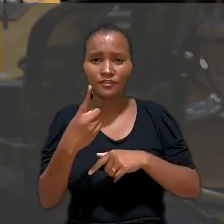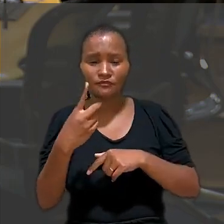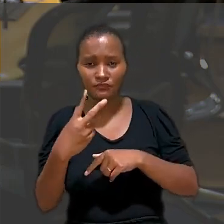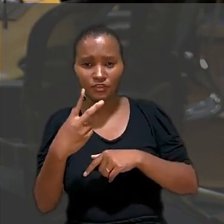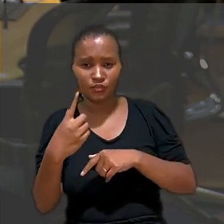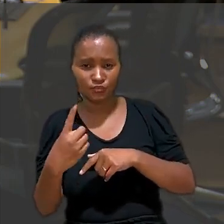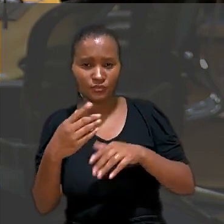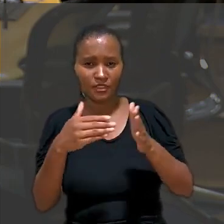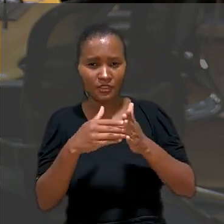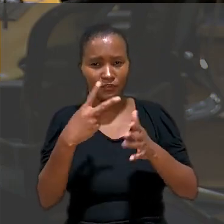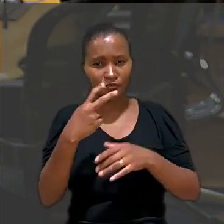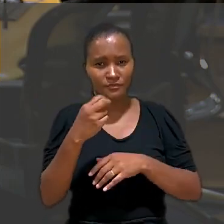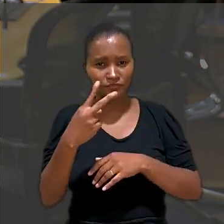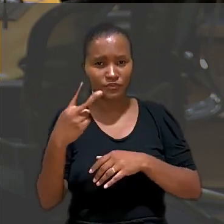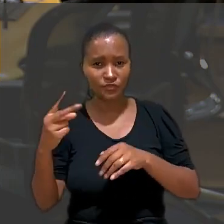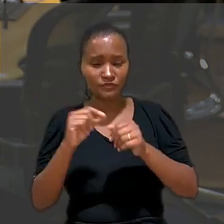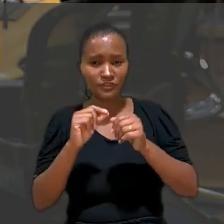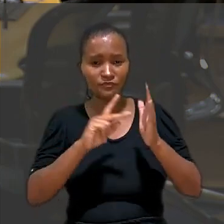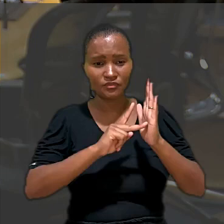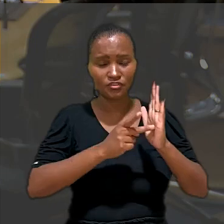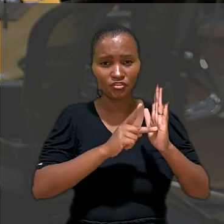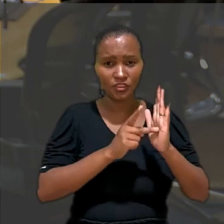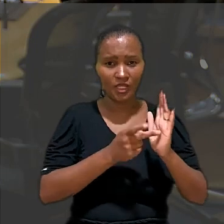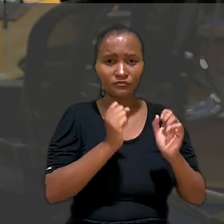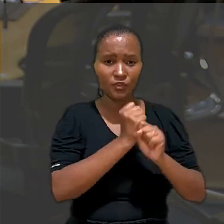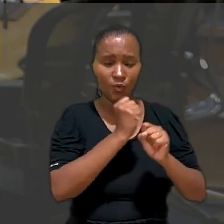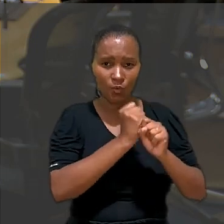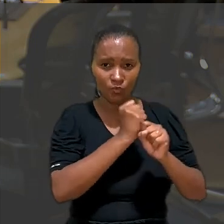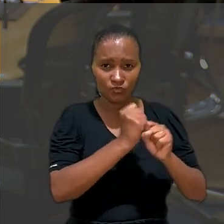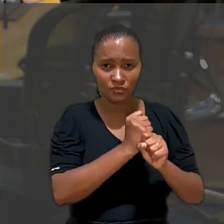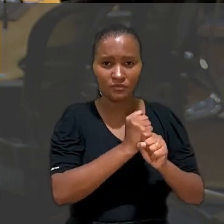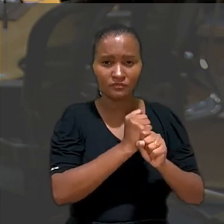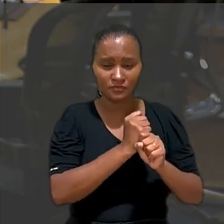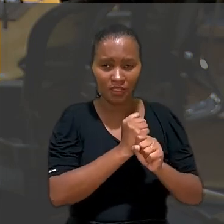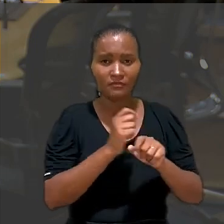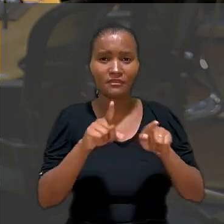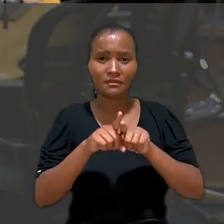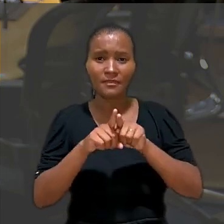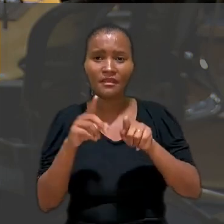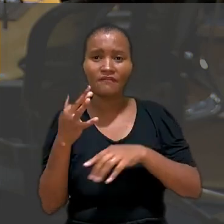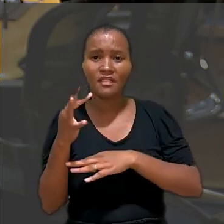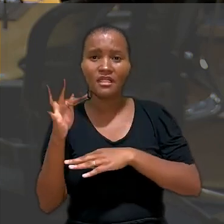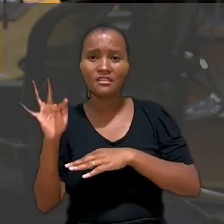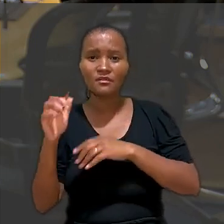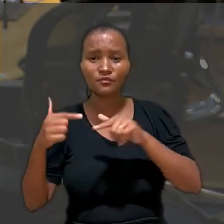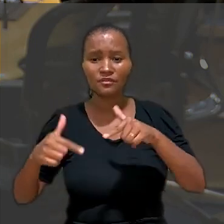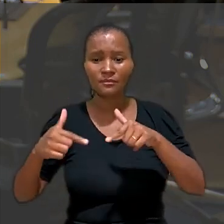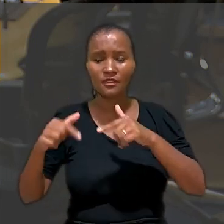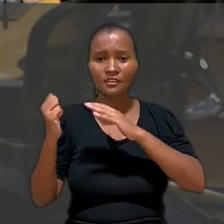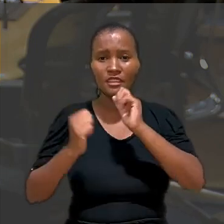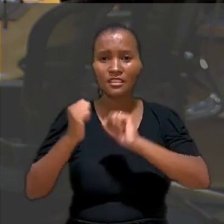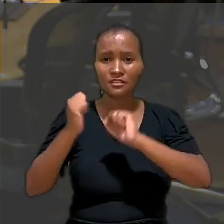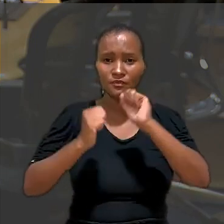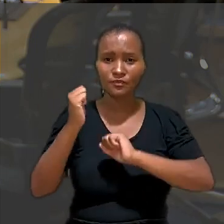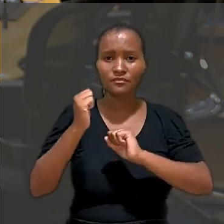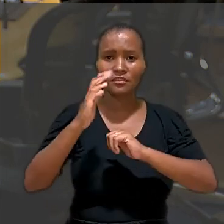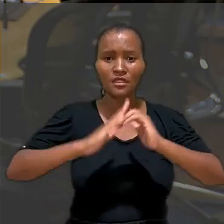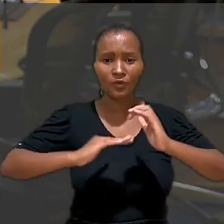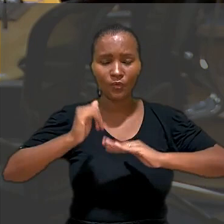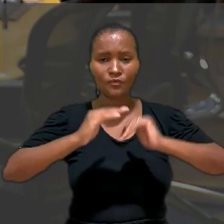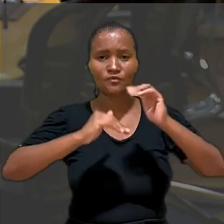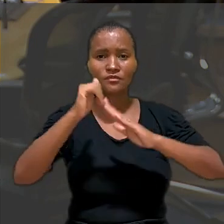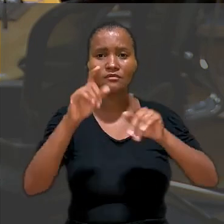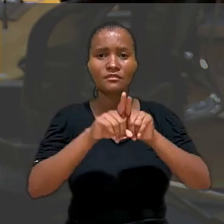2021/2022, firmada entre o Sindicato da Indústria da Construção Civil do Vale do Piranga e a Federação dos Trabalhadores nas Indústrias